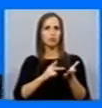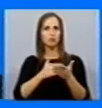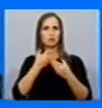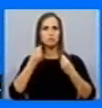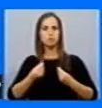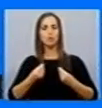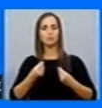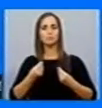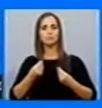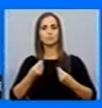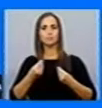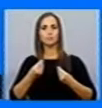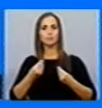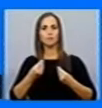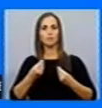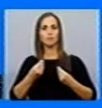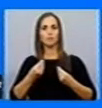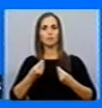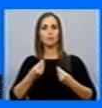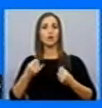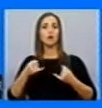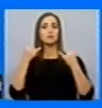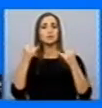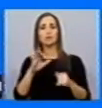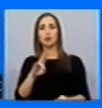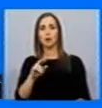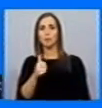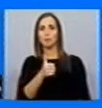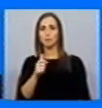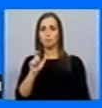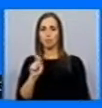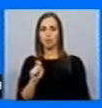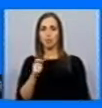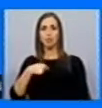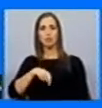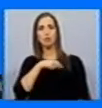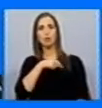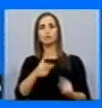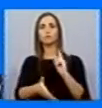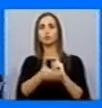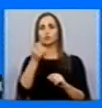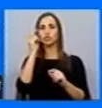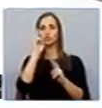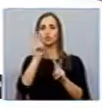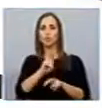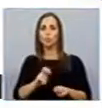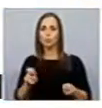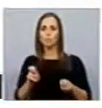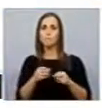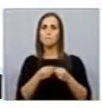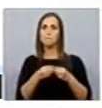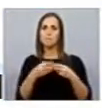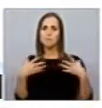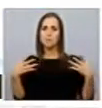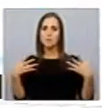Webb Space Telescope, que será o sucessor do Hubble, então nós vamos conseguir descobrir cada vez mais este